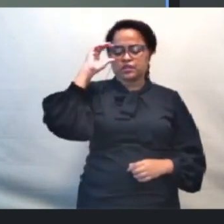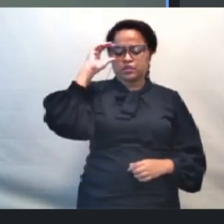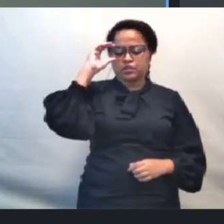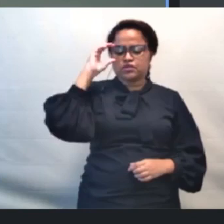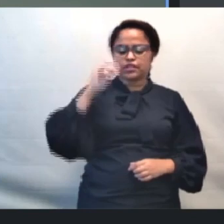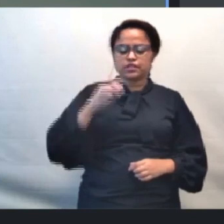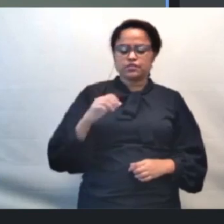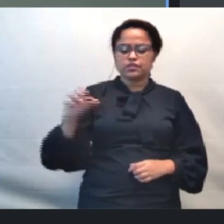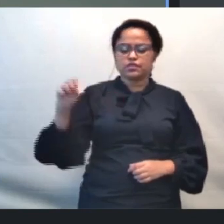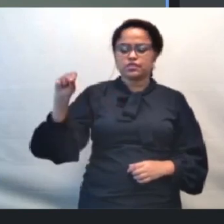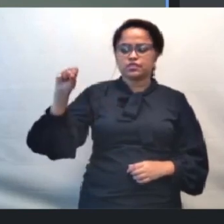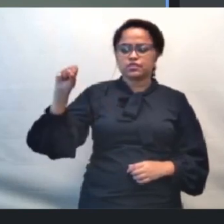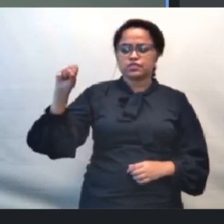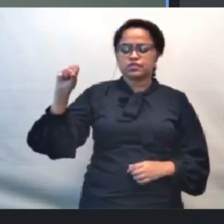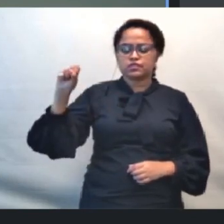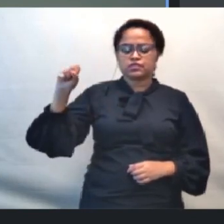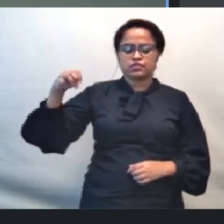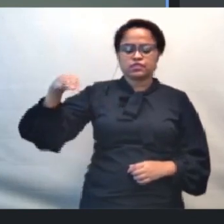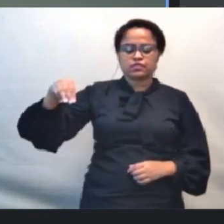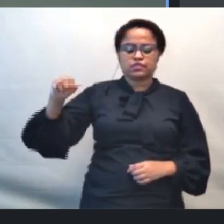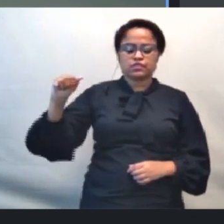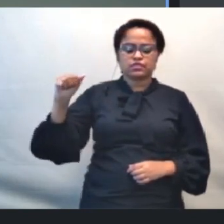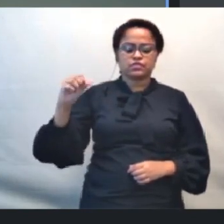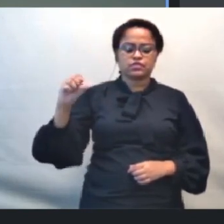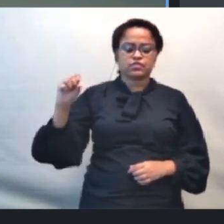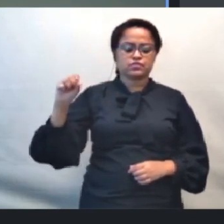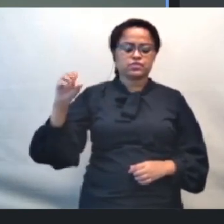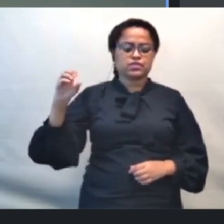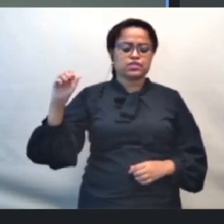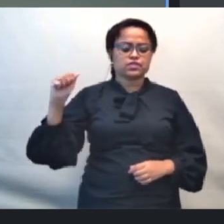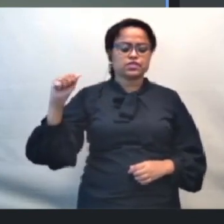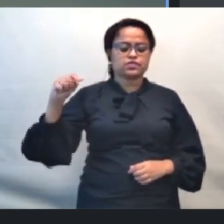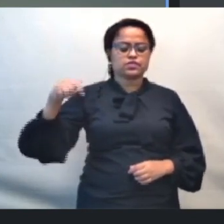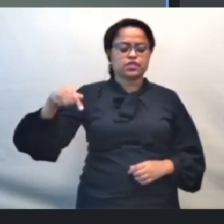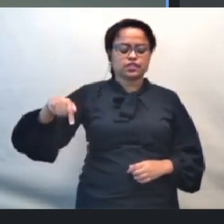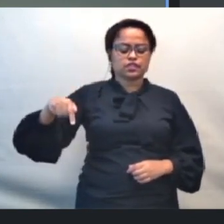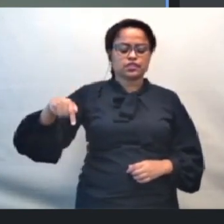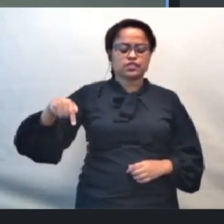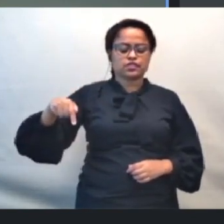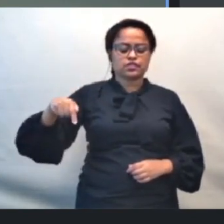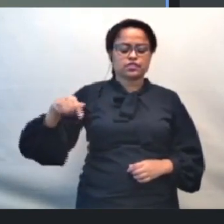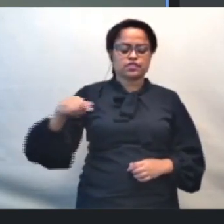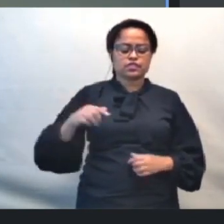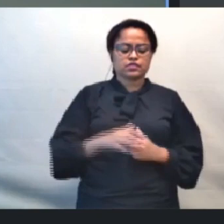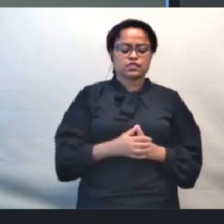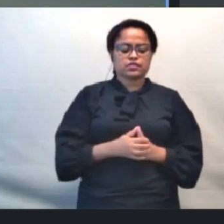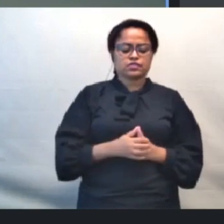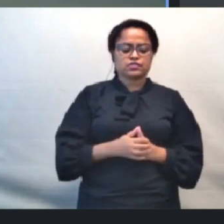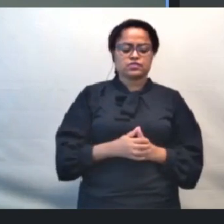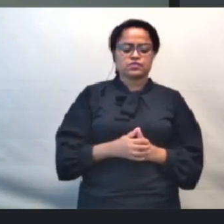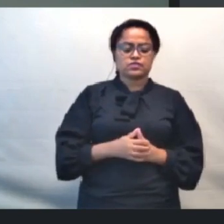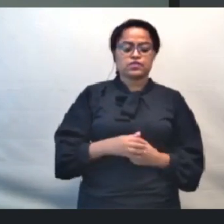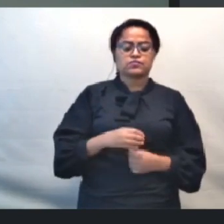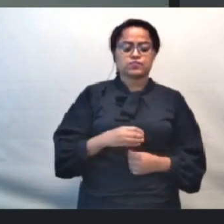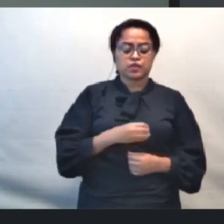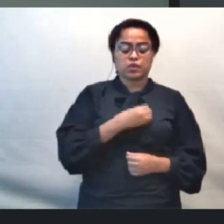depois algum representante da Secretaria de Segurança, por favor, se puder fazer participação também. Afonso, pode falar.